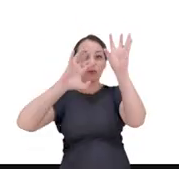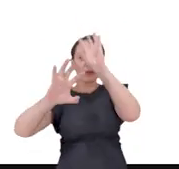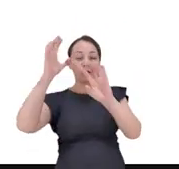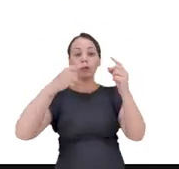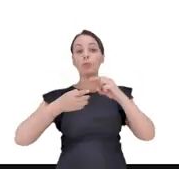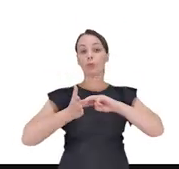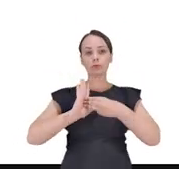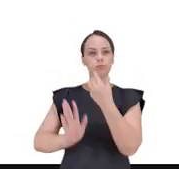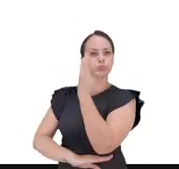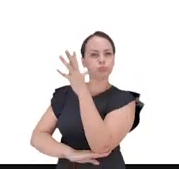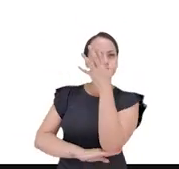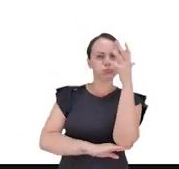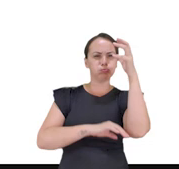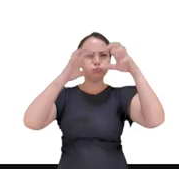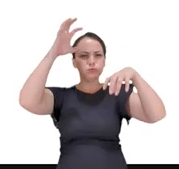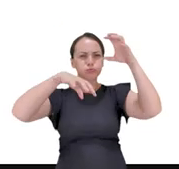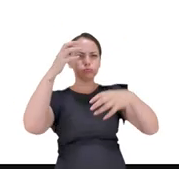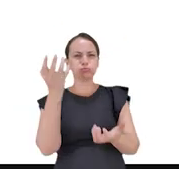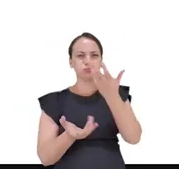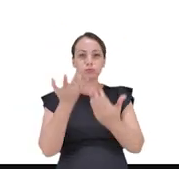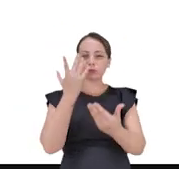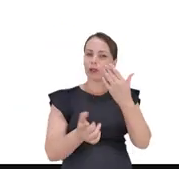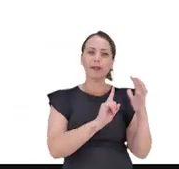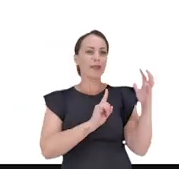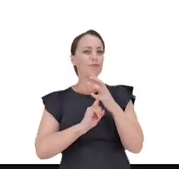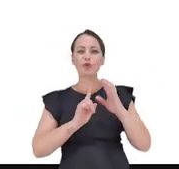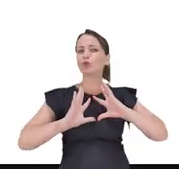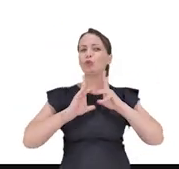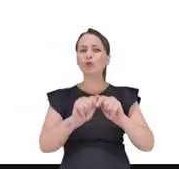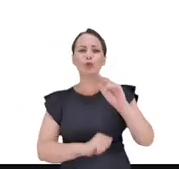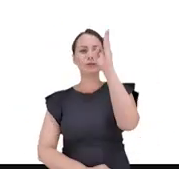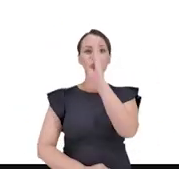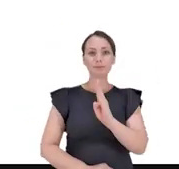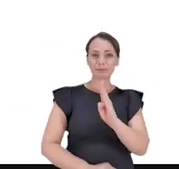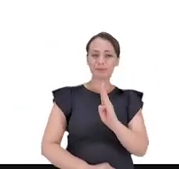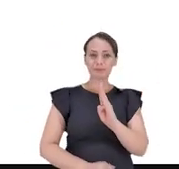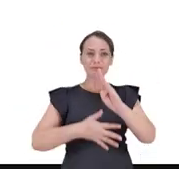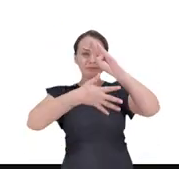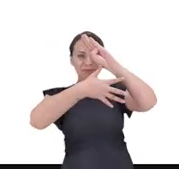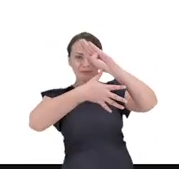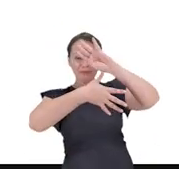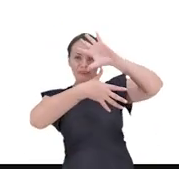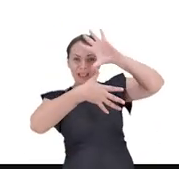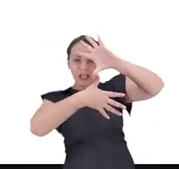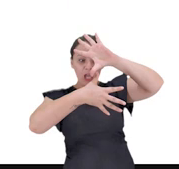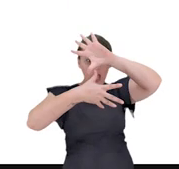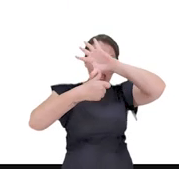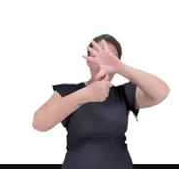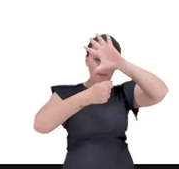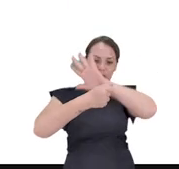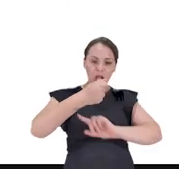dessas queimadas associadas ao desmatamento, atingem toda a América do Sul, podendo levar as pessoas que têm algum tipo de